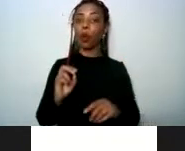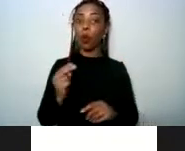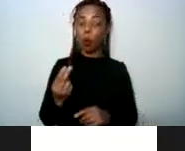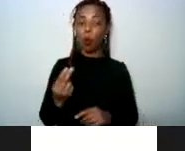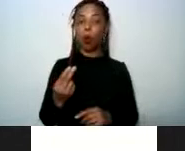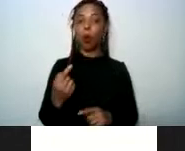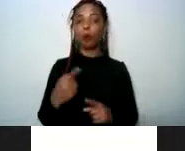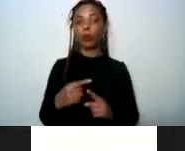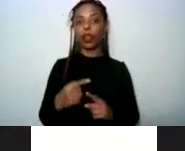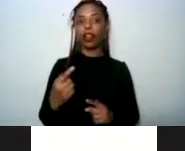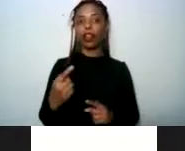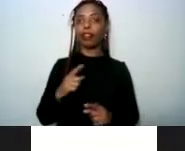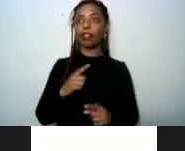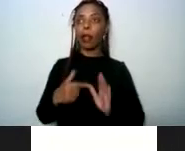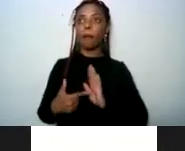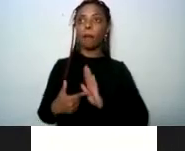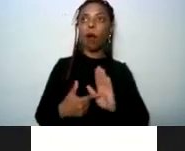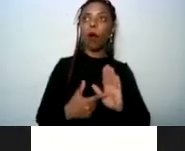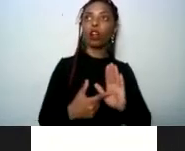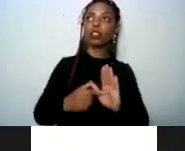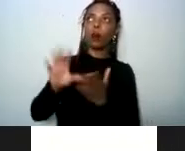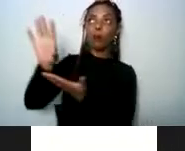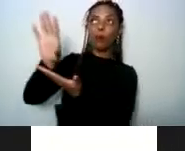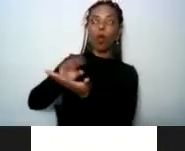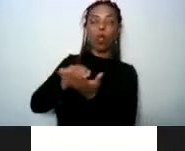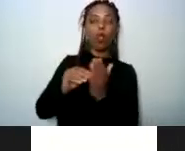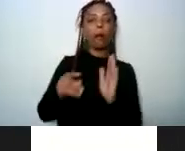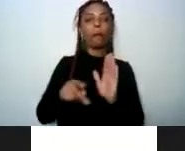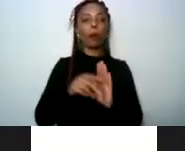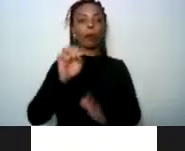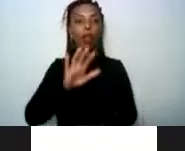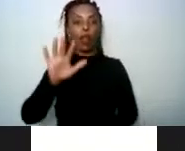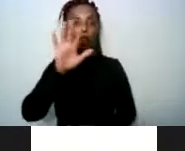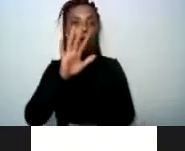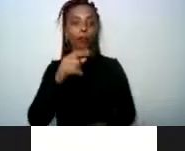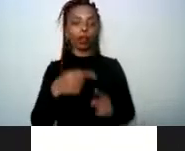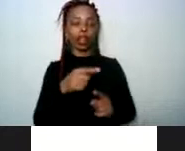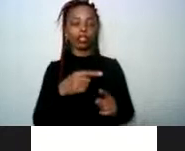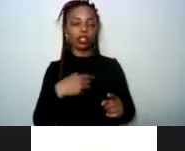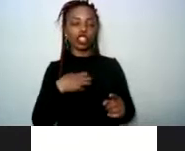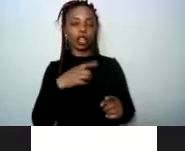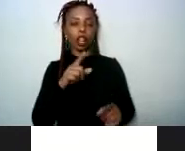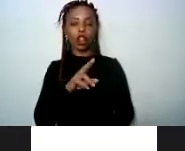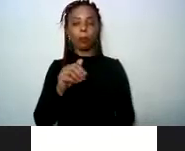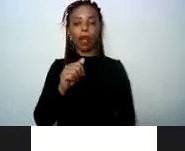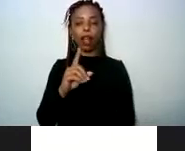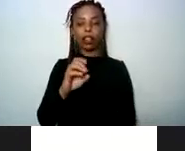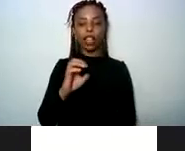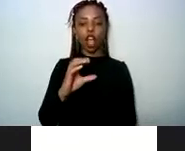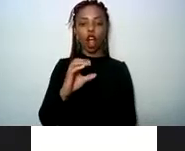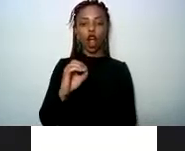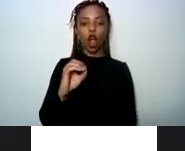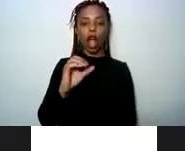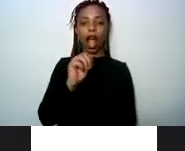europeias de um estilo chamado de Art Deco ou ainda por ser um